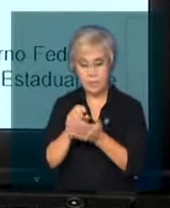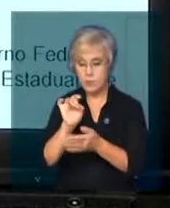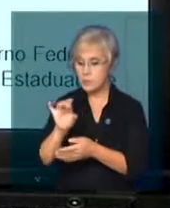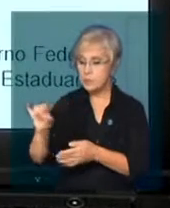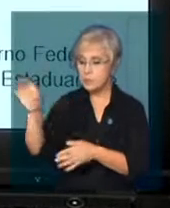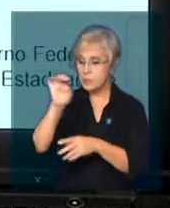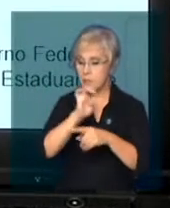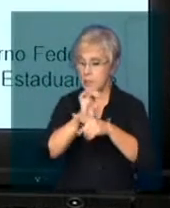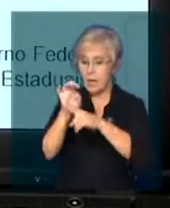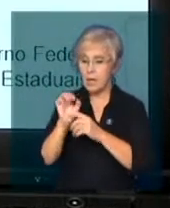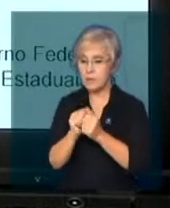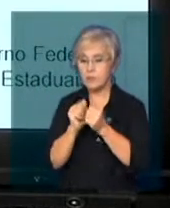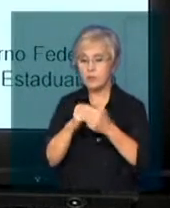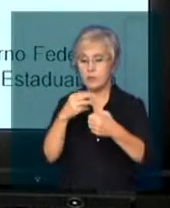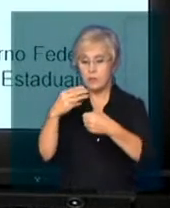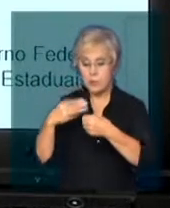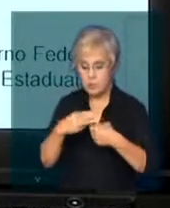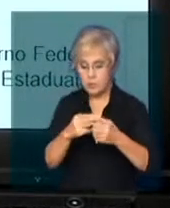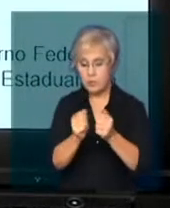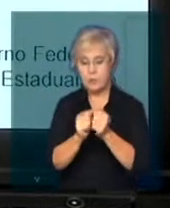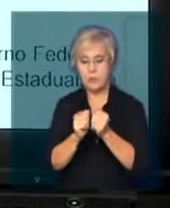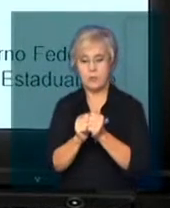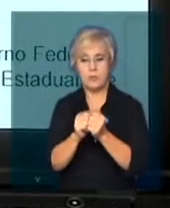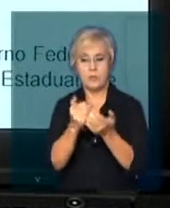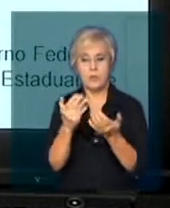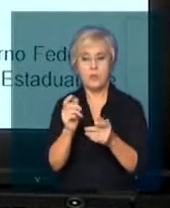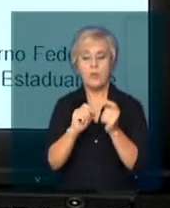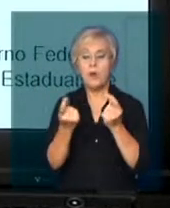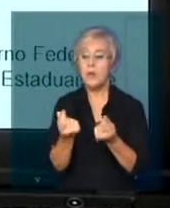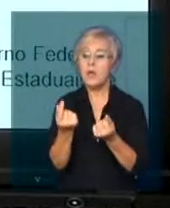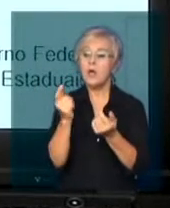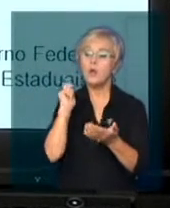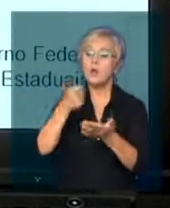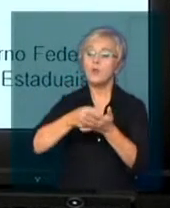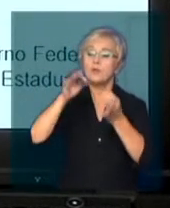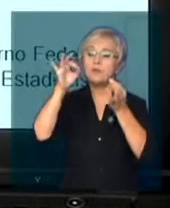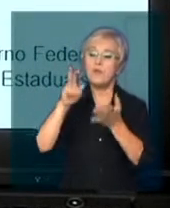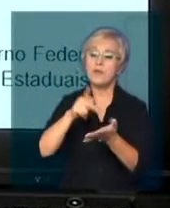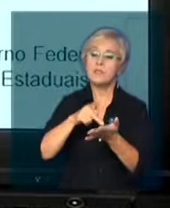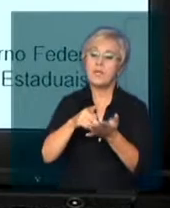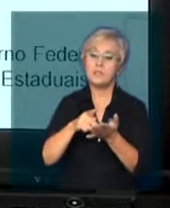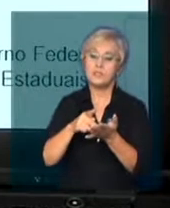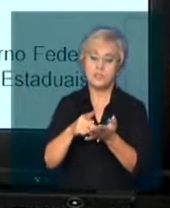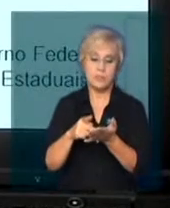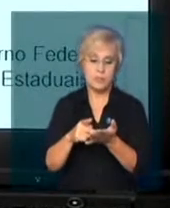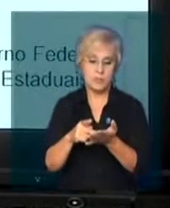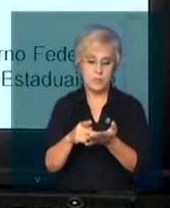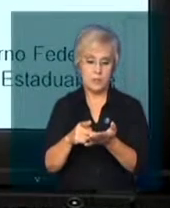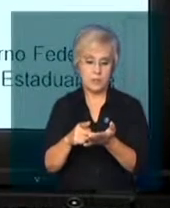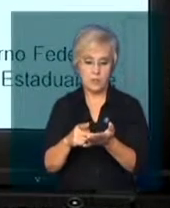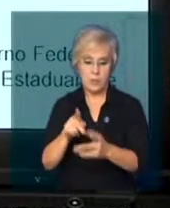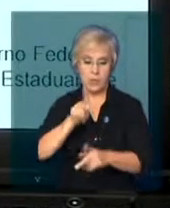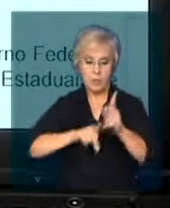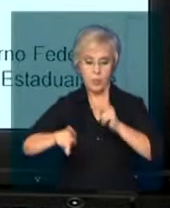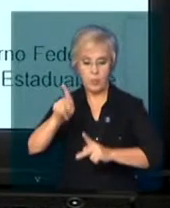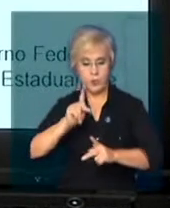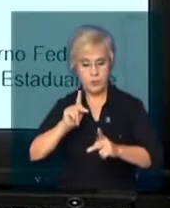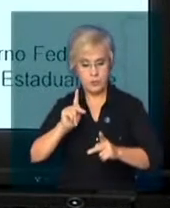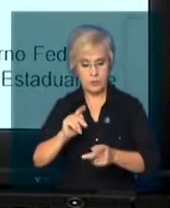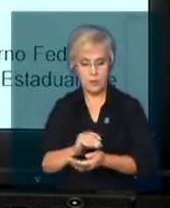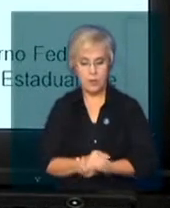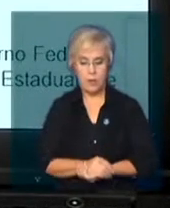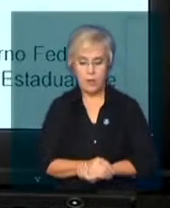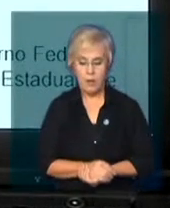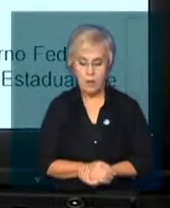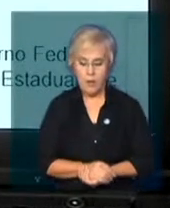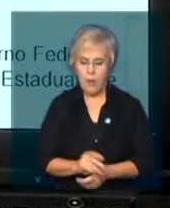federado? Qual é o custo real da prestação do serviço para a população?